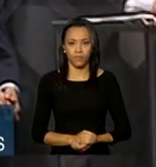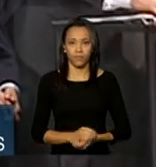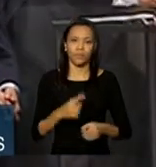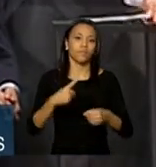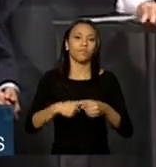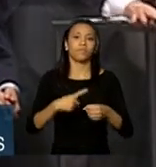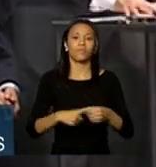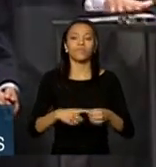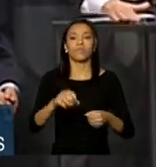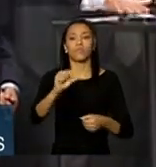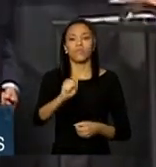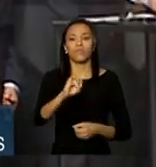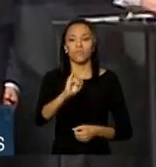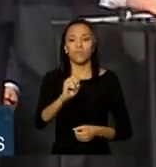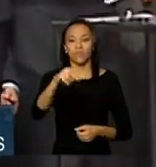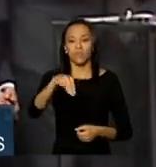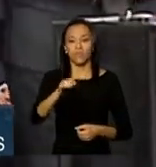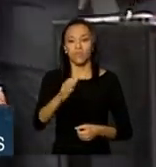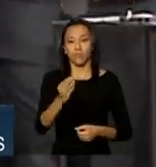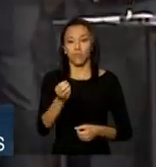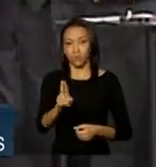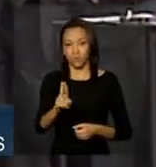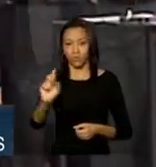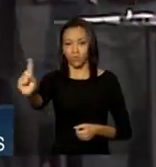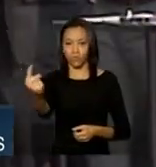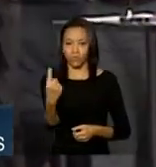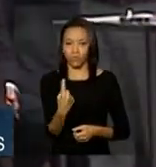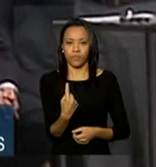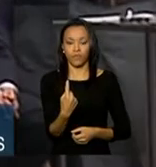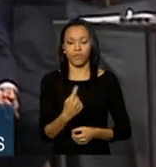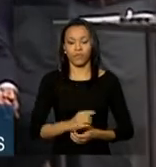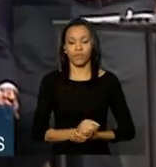Sinimbu, Laírton Verman.